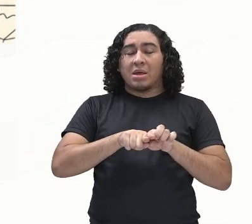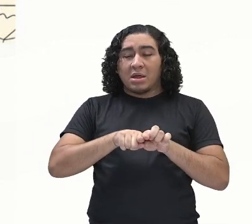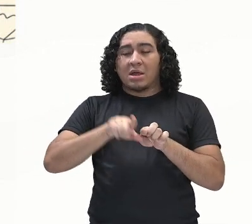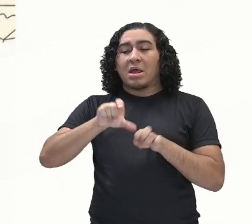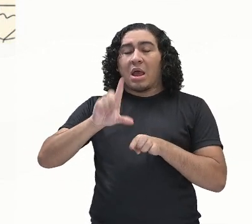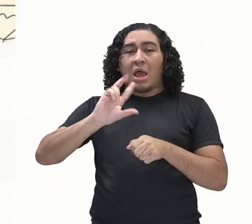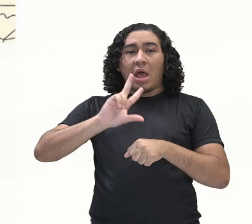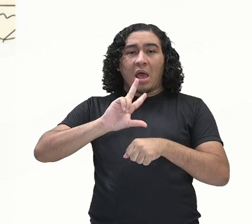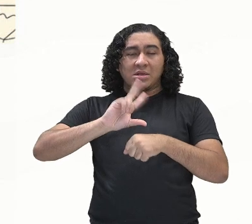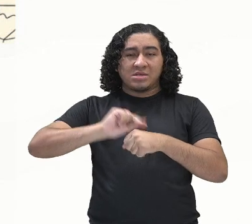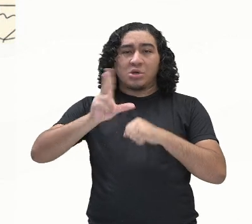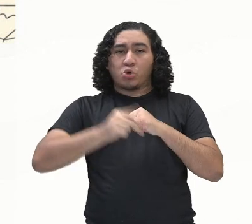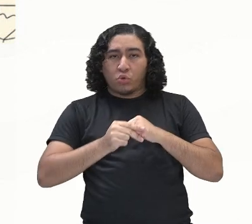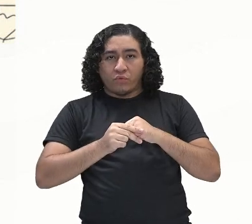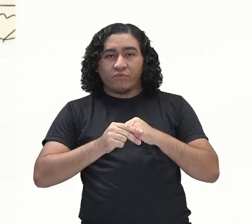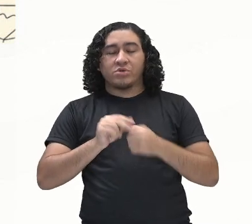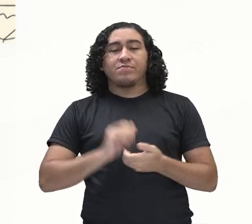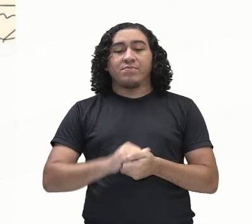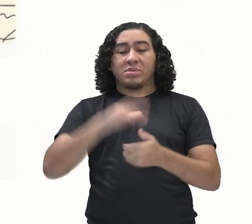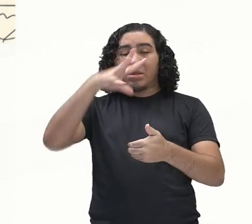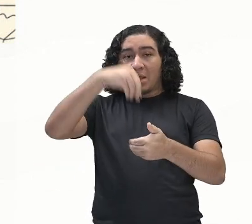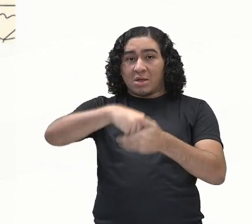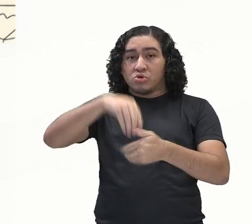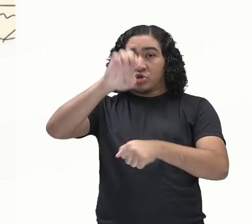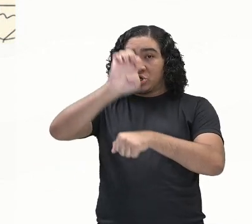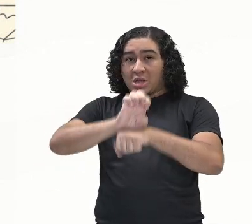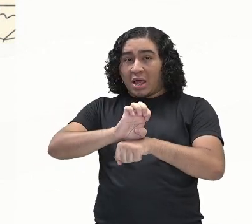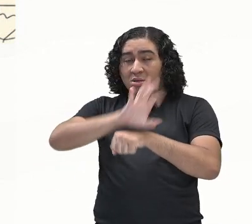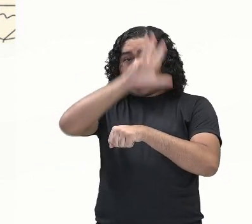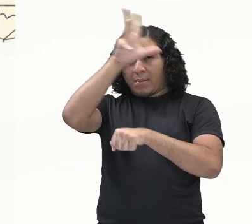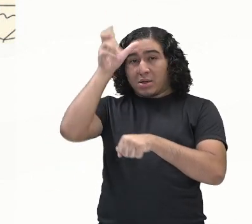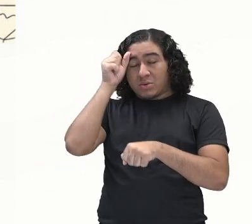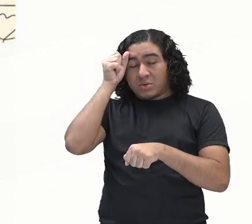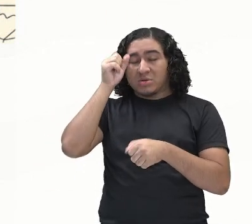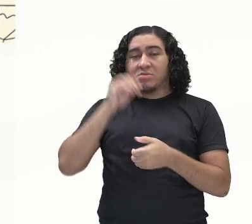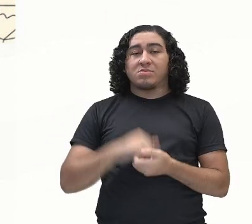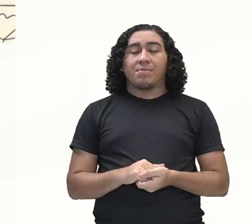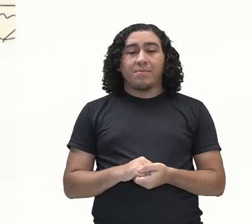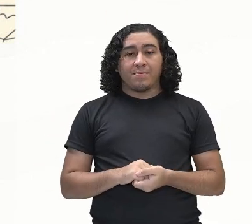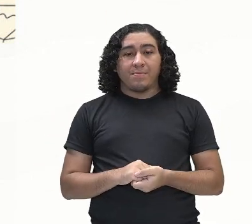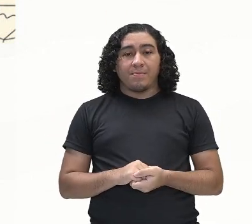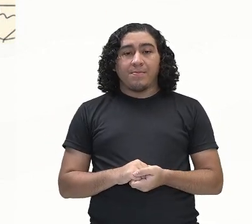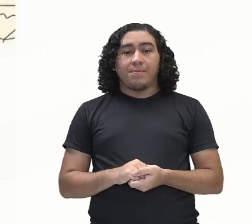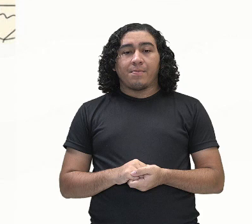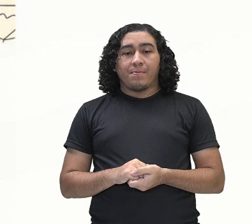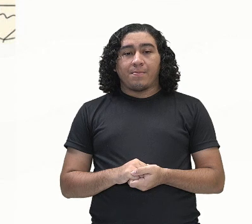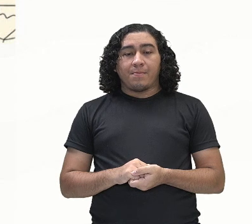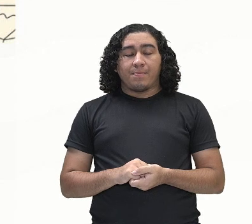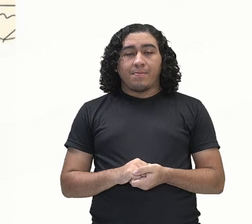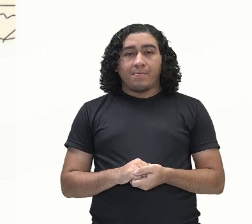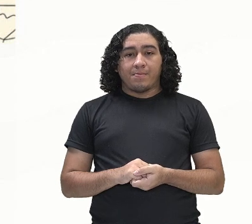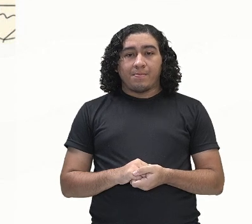do Amazonas. Então, destaque aí para algumas dessas cidades. Em